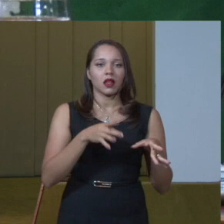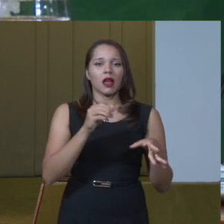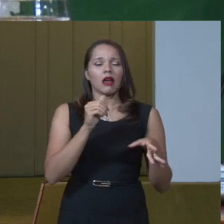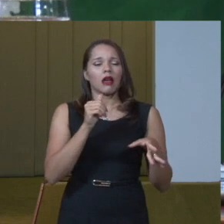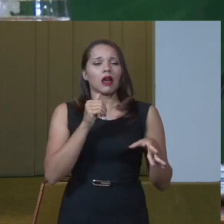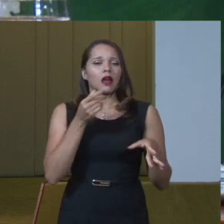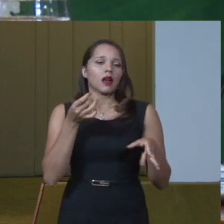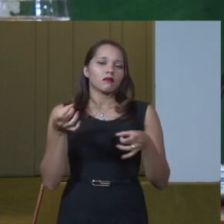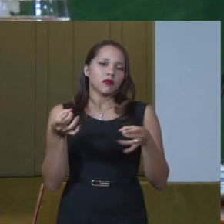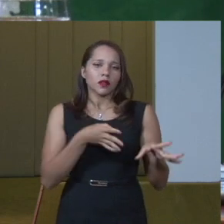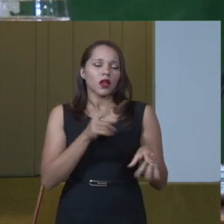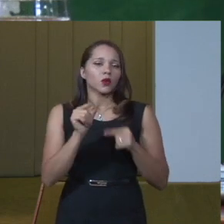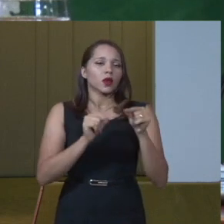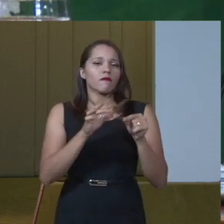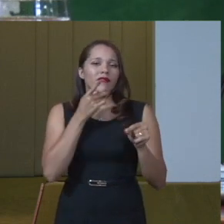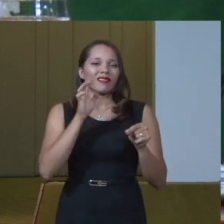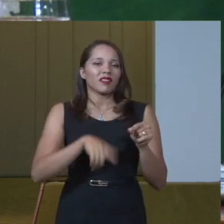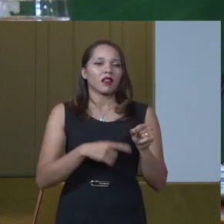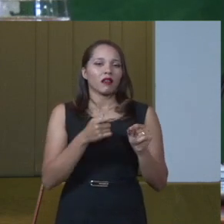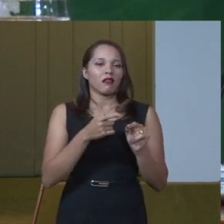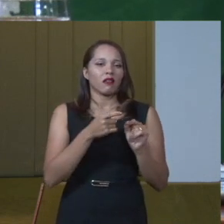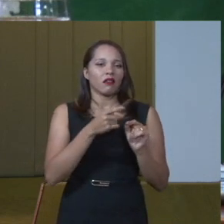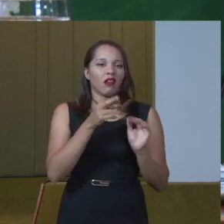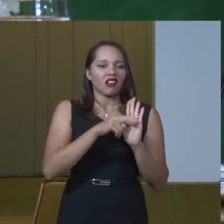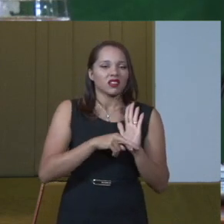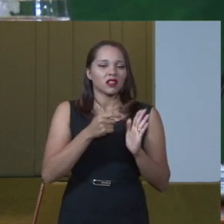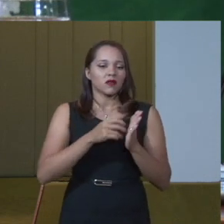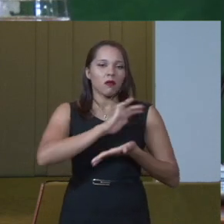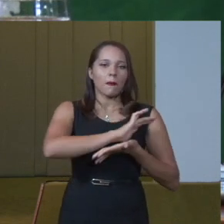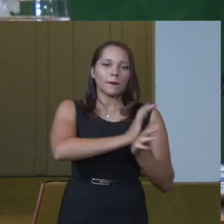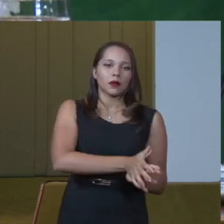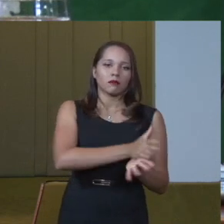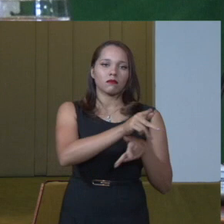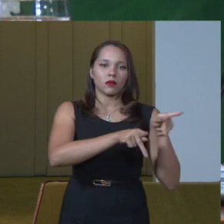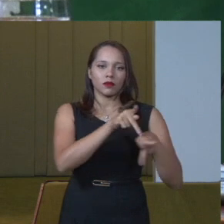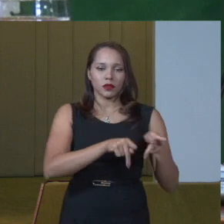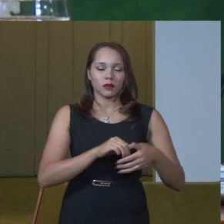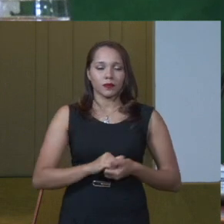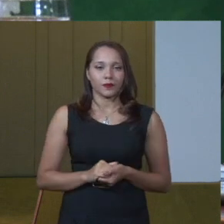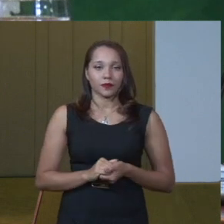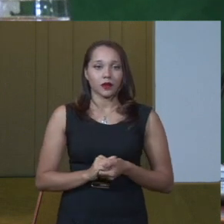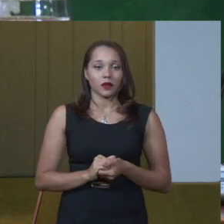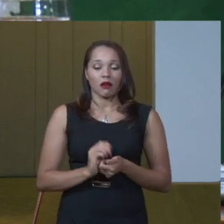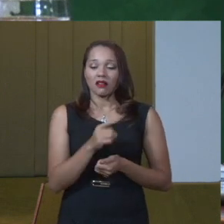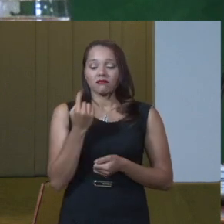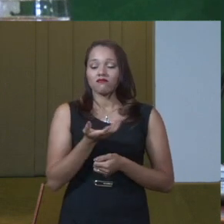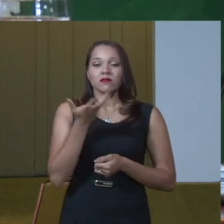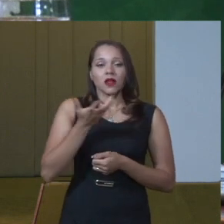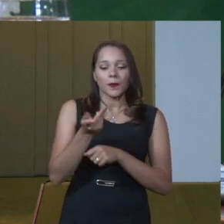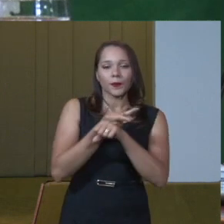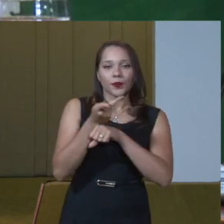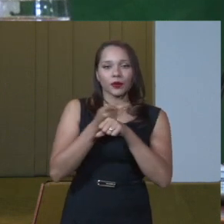displicente com que se tratavam regimes que oprimem o seu próprio povo. Nós nos somamos àqueles que buscam